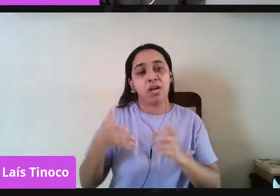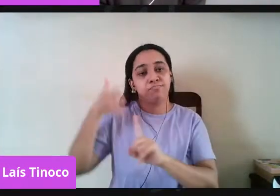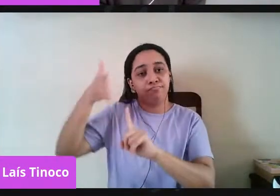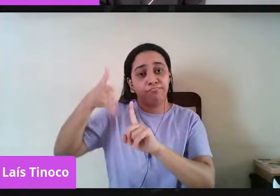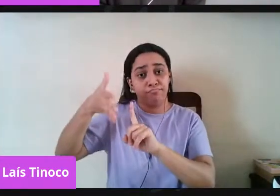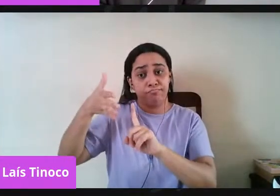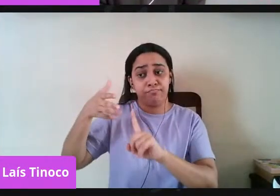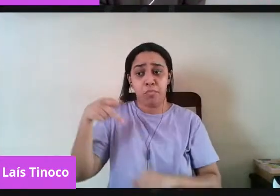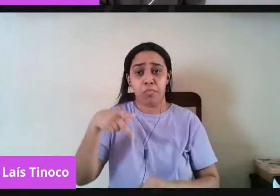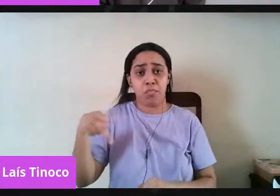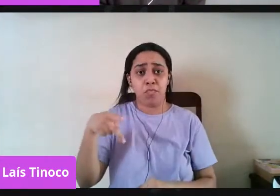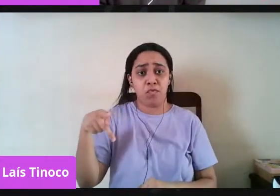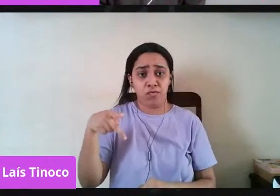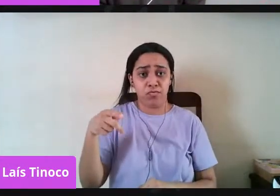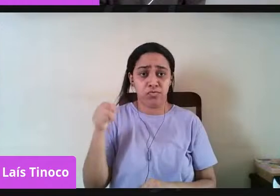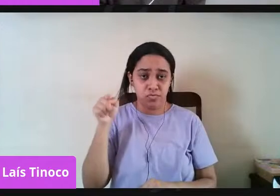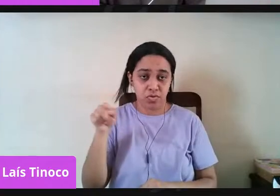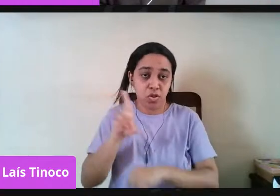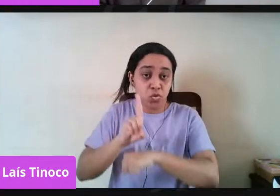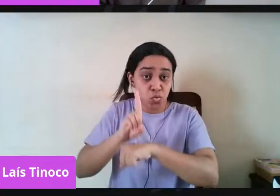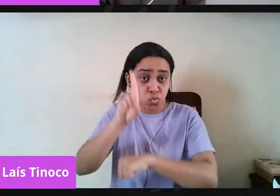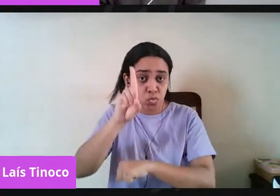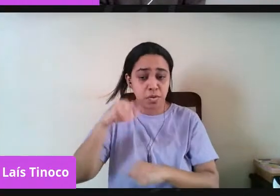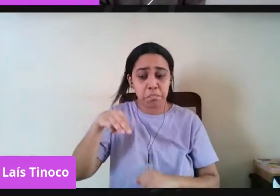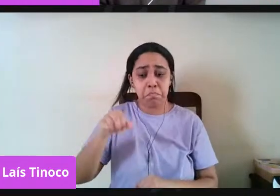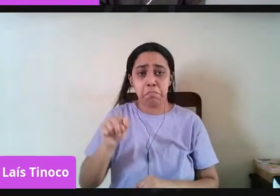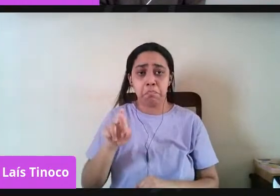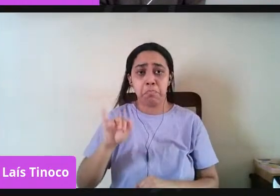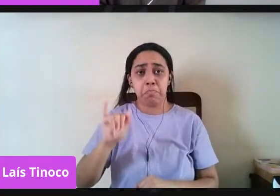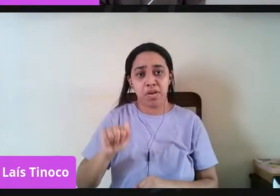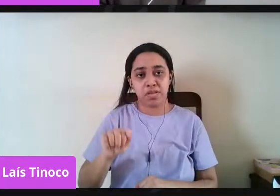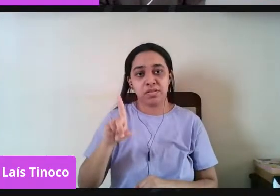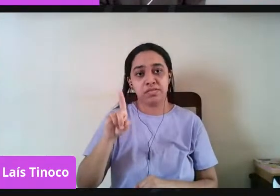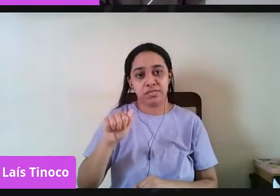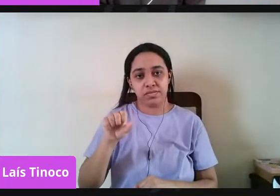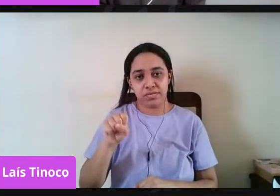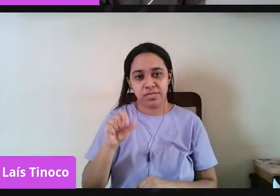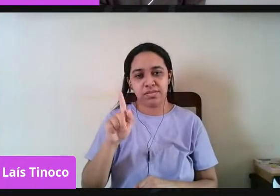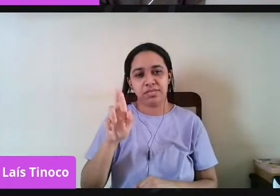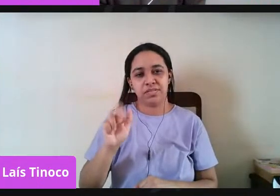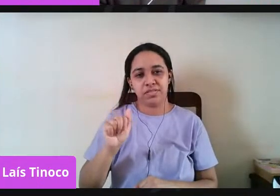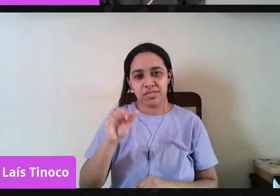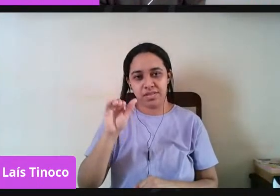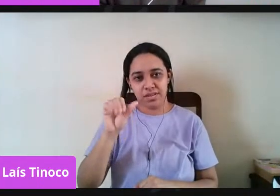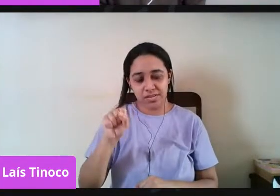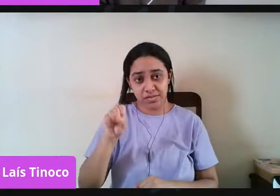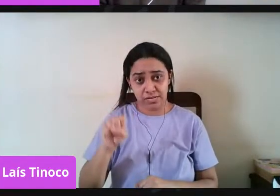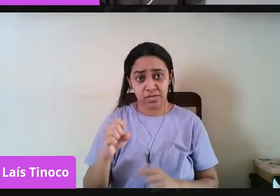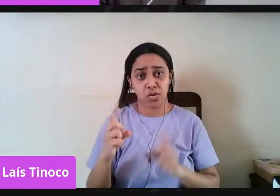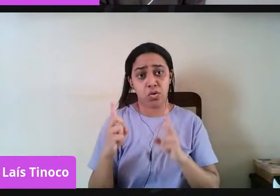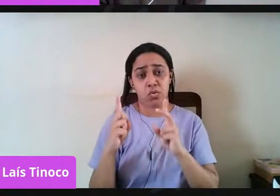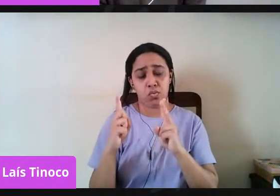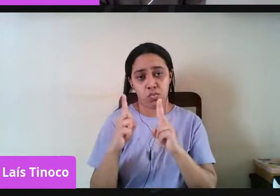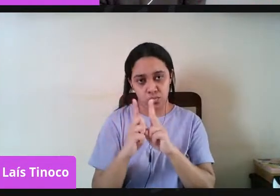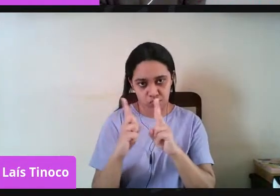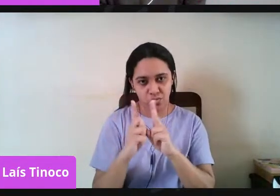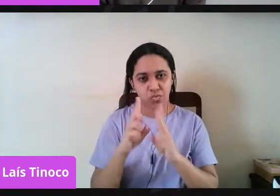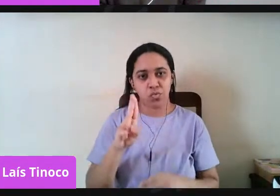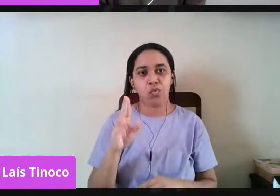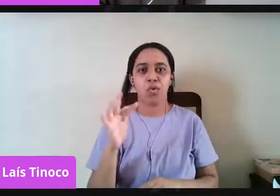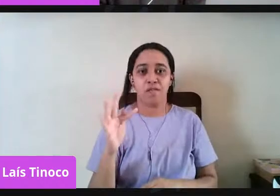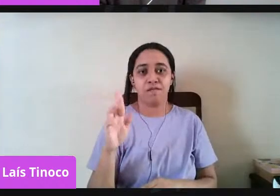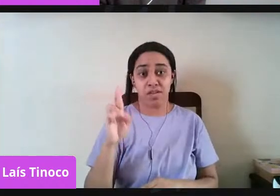pela professora doutora Maria das Graças Rodrigues, da UFRN,